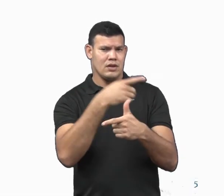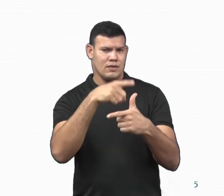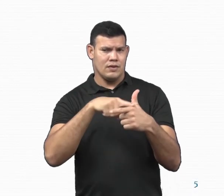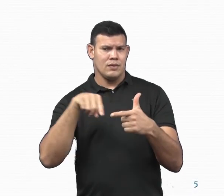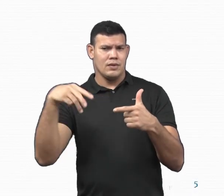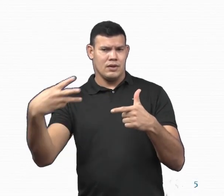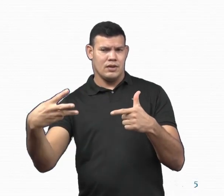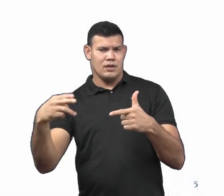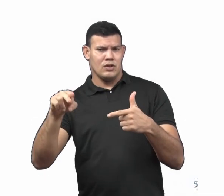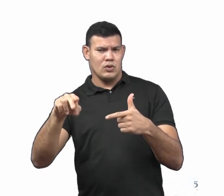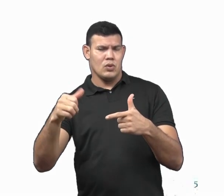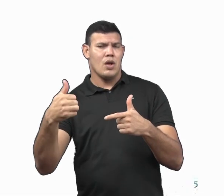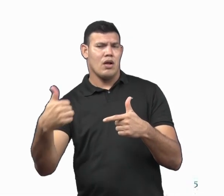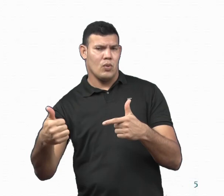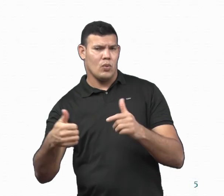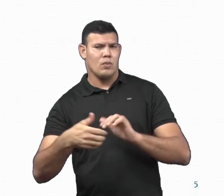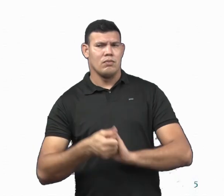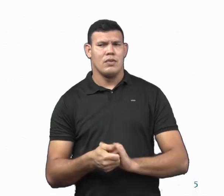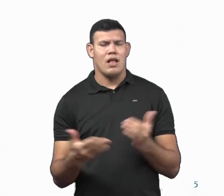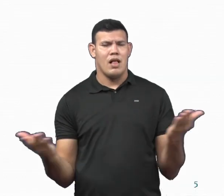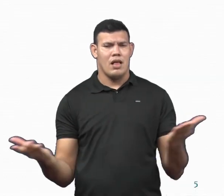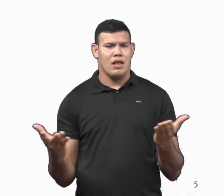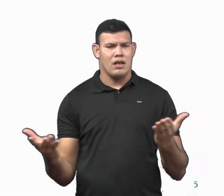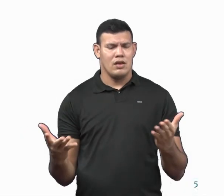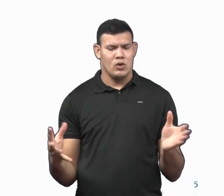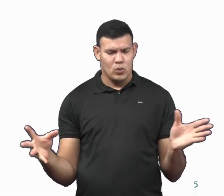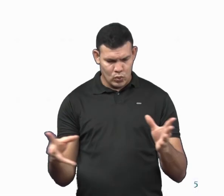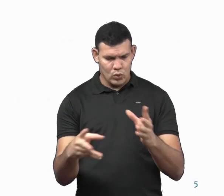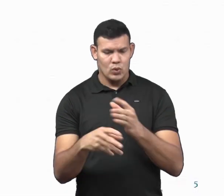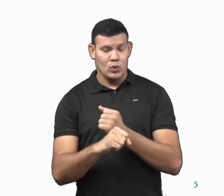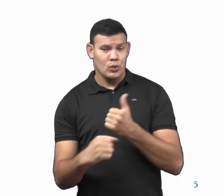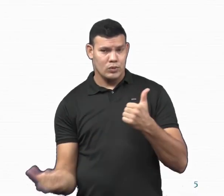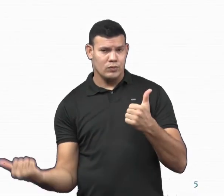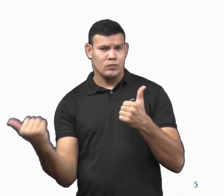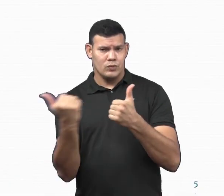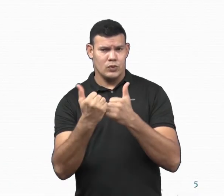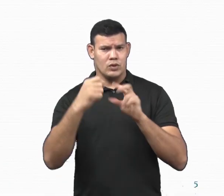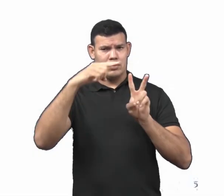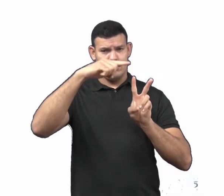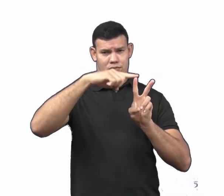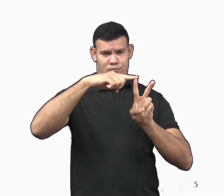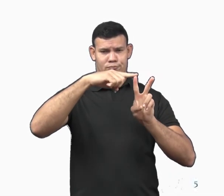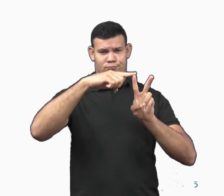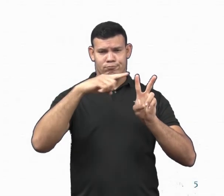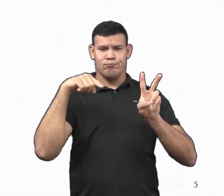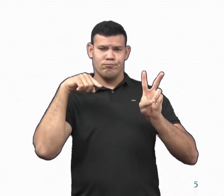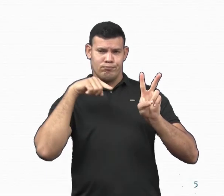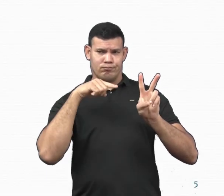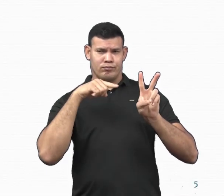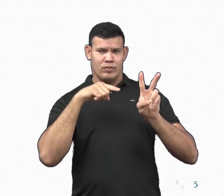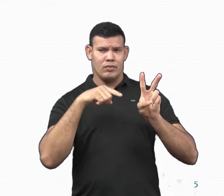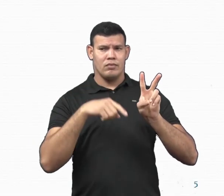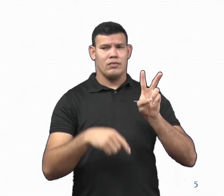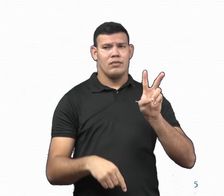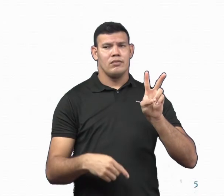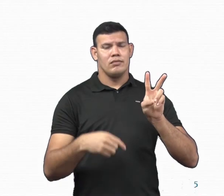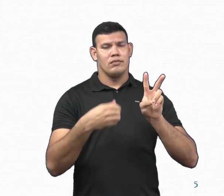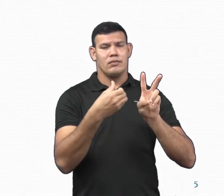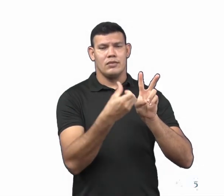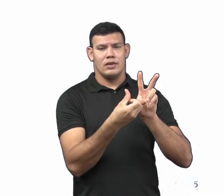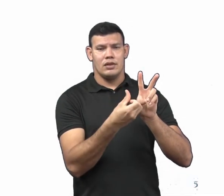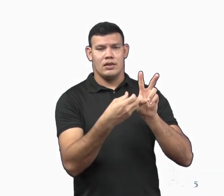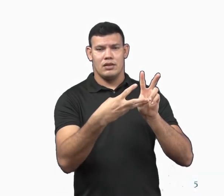substituir dentro da raiz, que vai ficar assim. Perceba que o menos está fora, justamente porque ele não está dentro